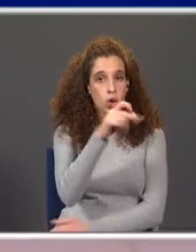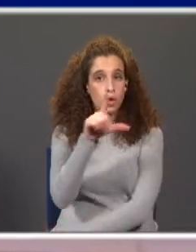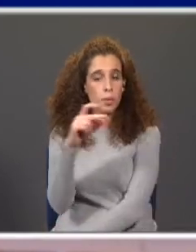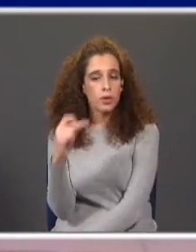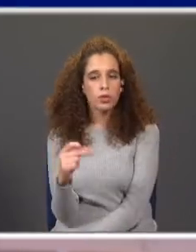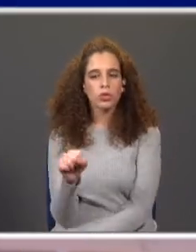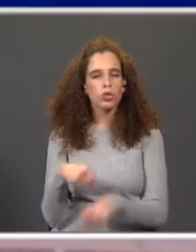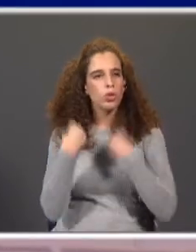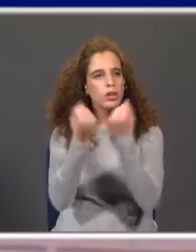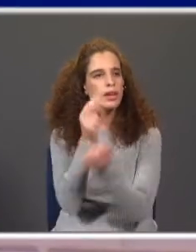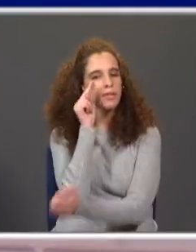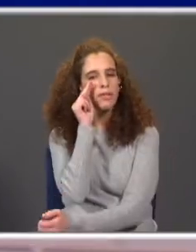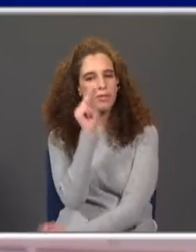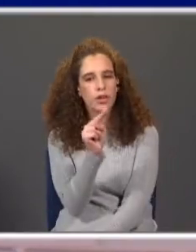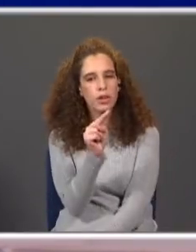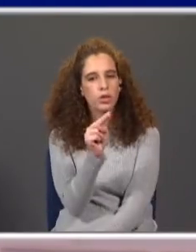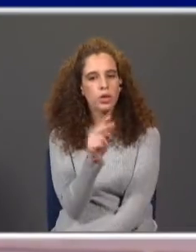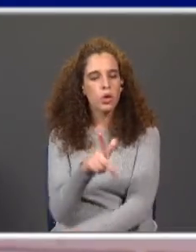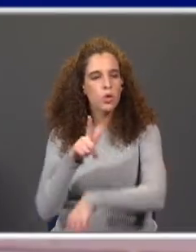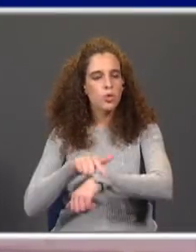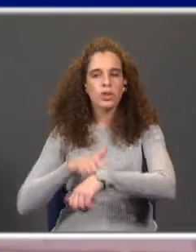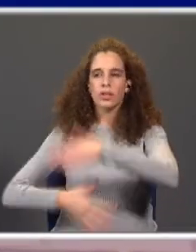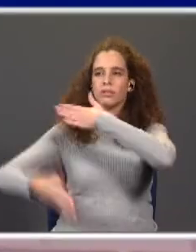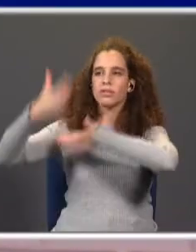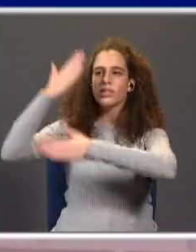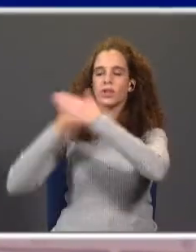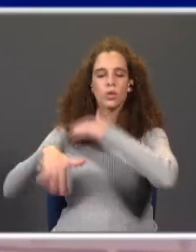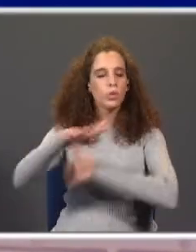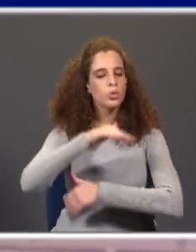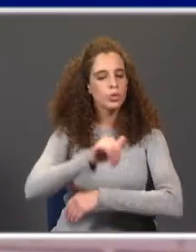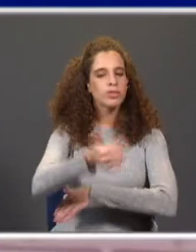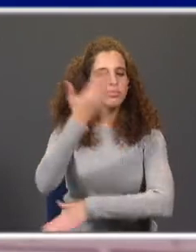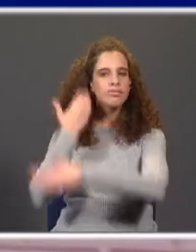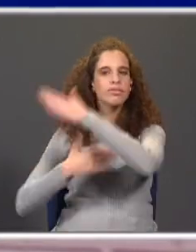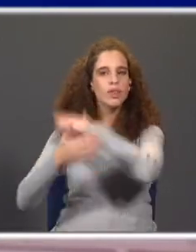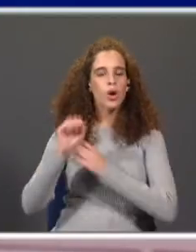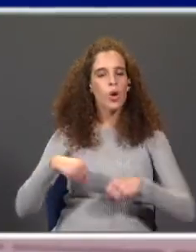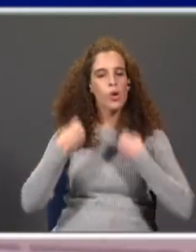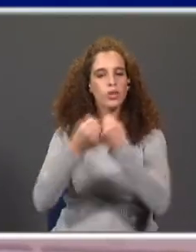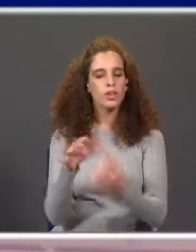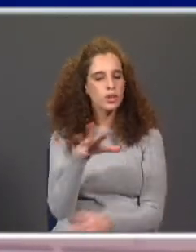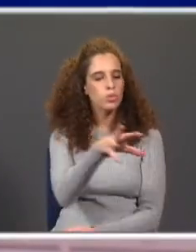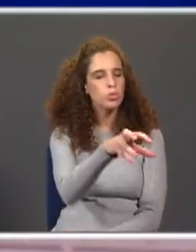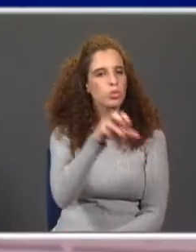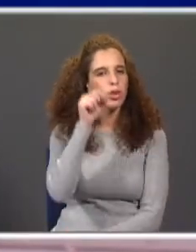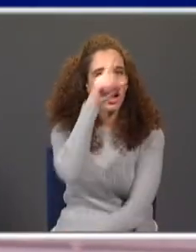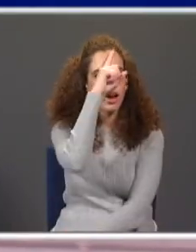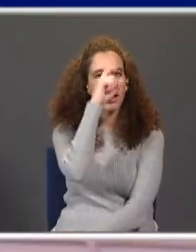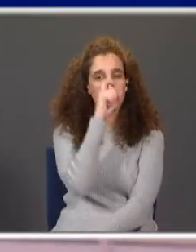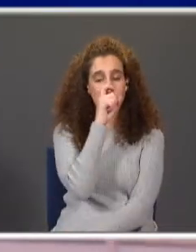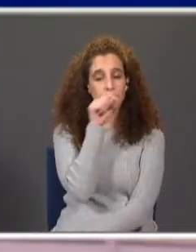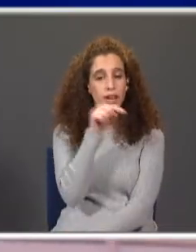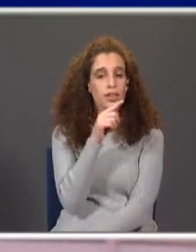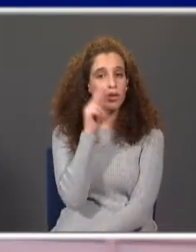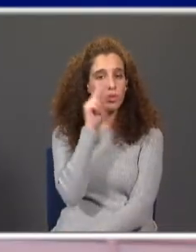Antunes consegue ver o seu tempo passado, o seu espaço passado. Consegue ir buscar as suas memórias. E é isso que vamos